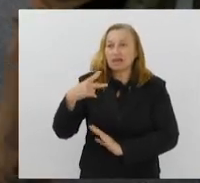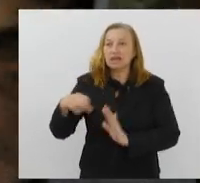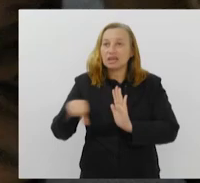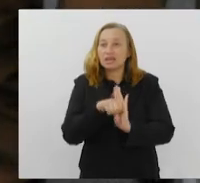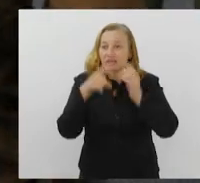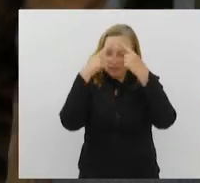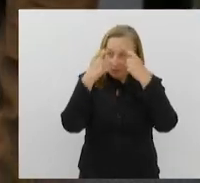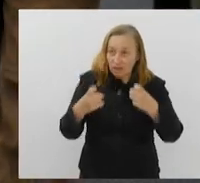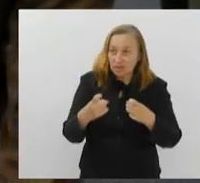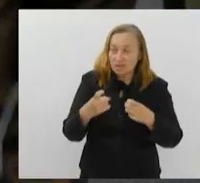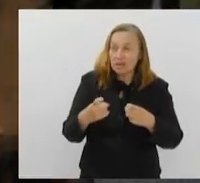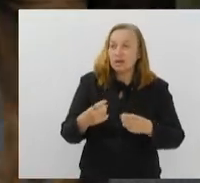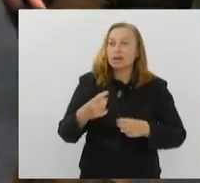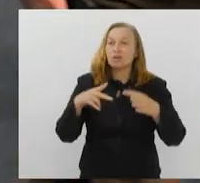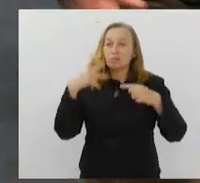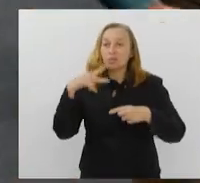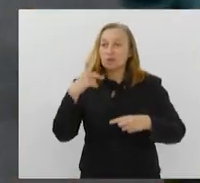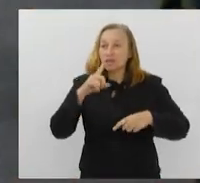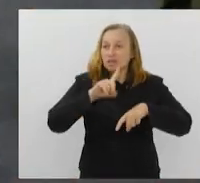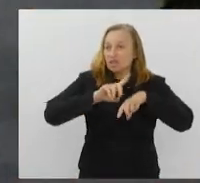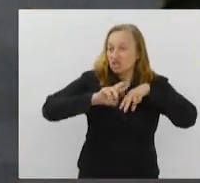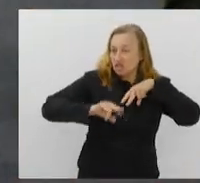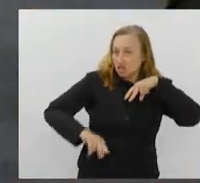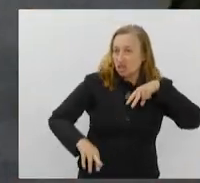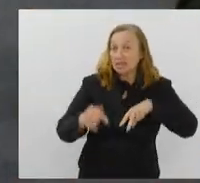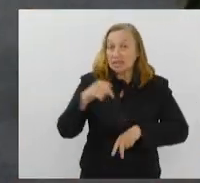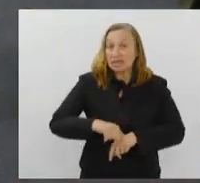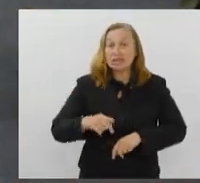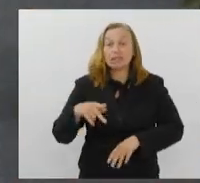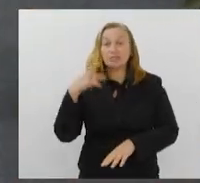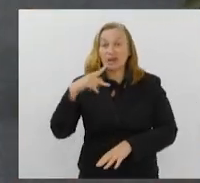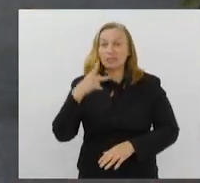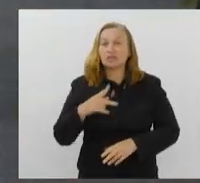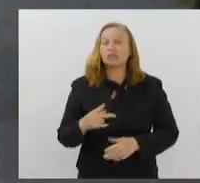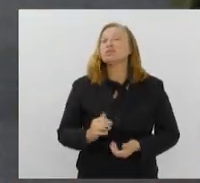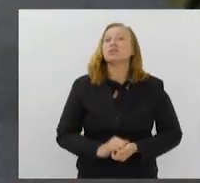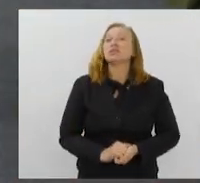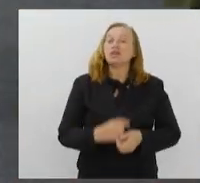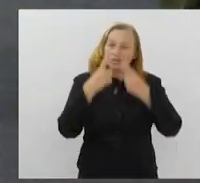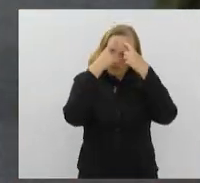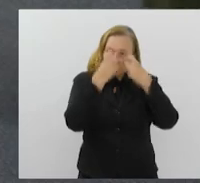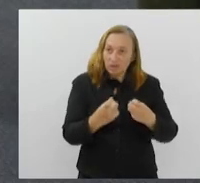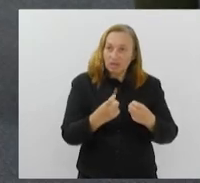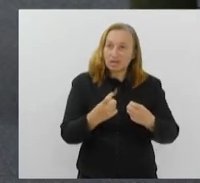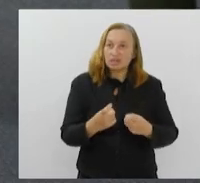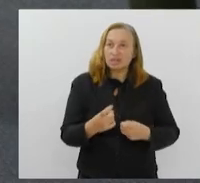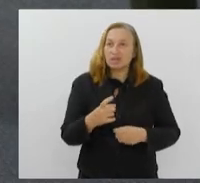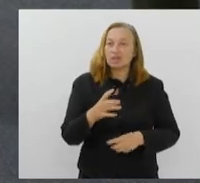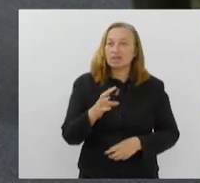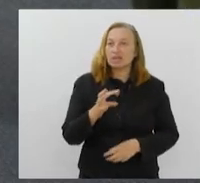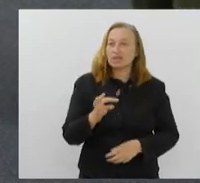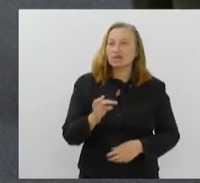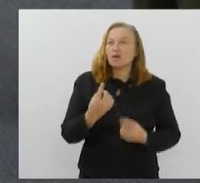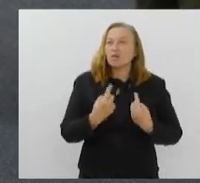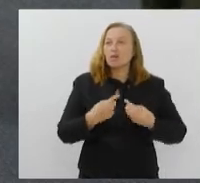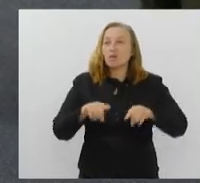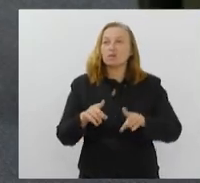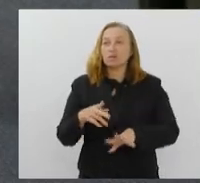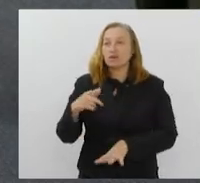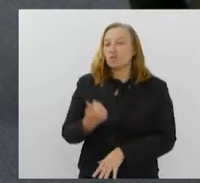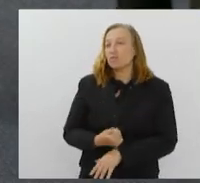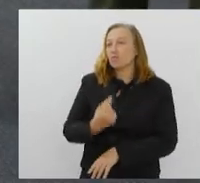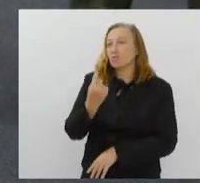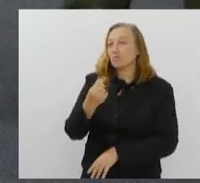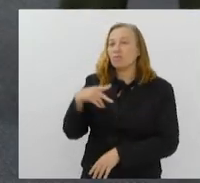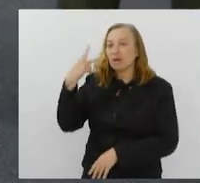violência política de gênero, por nesse parlamento ter deferido agressões transfóbicas contra uma parlamentar. Agora, nesse